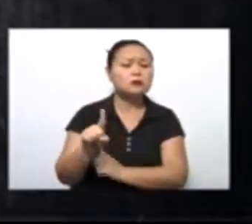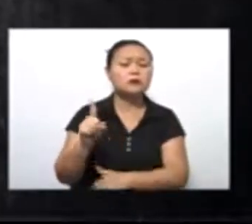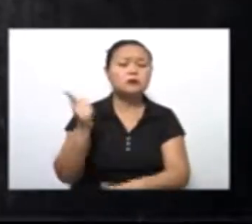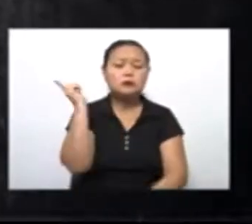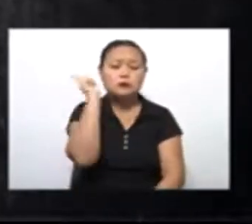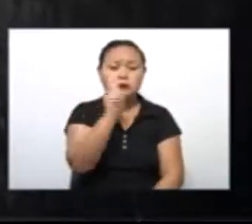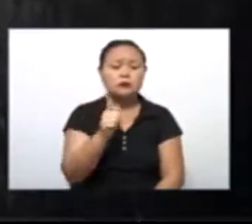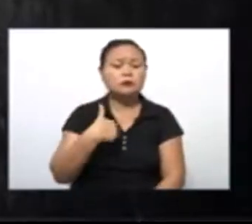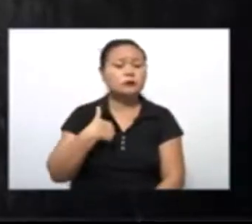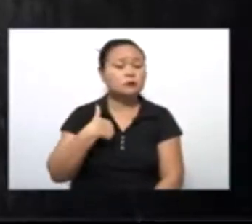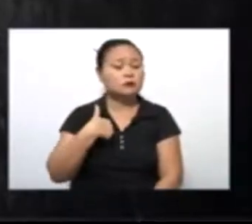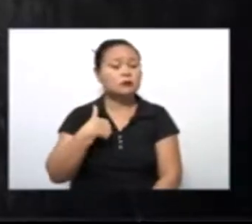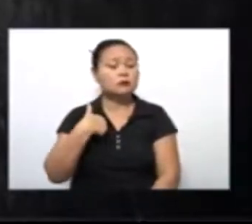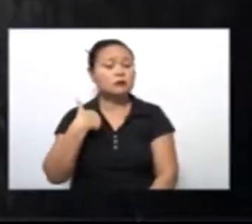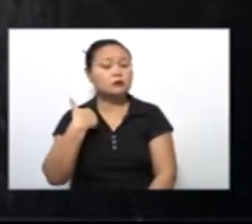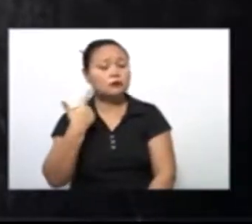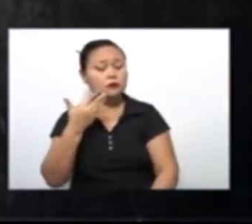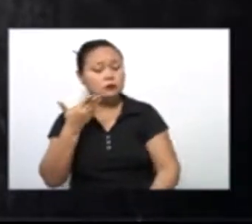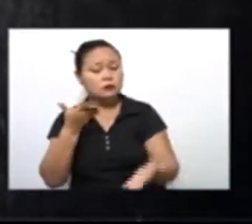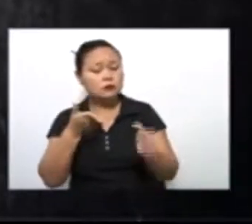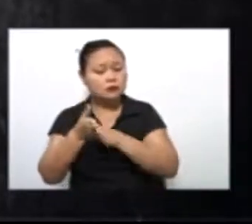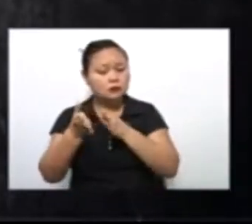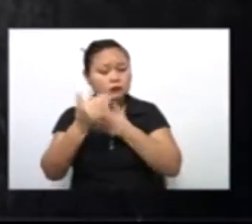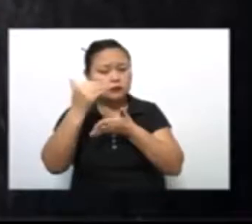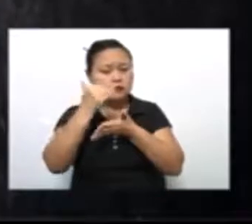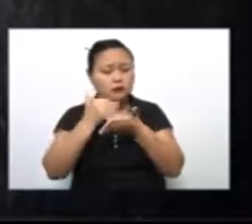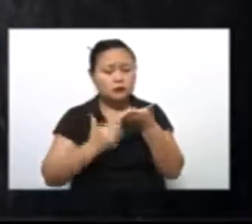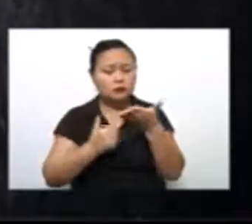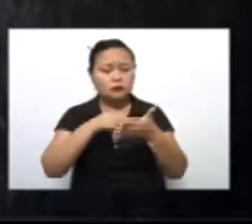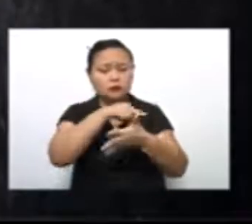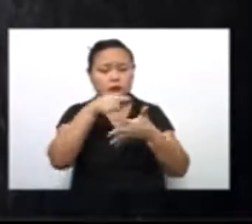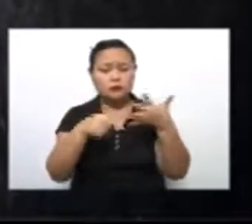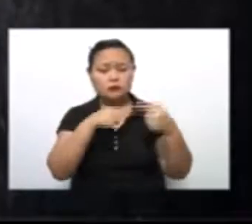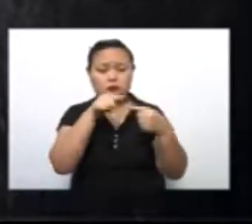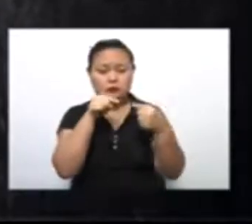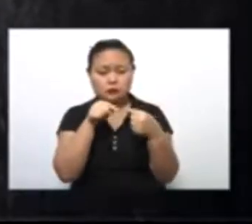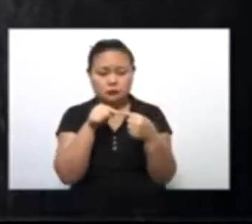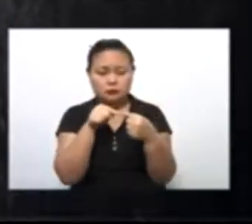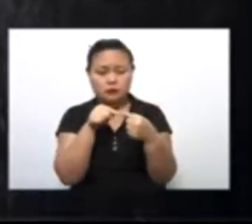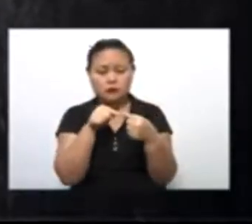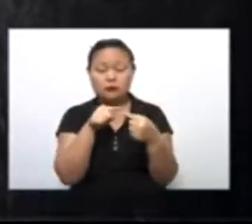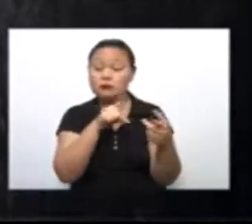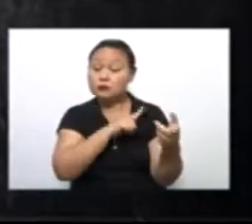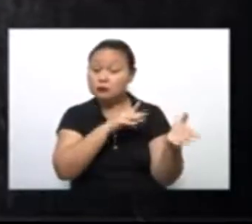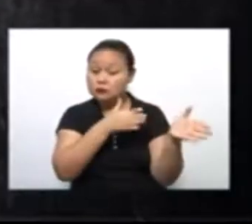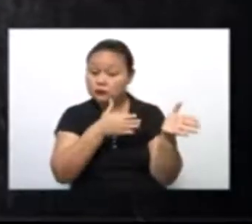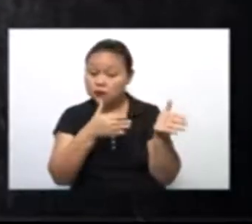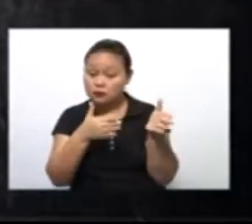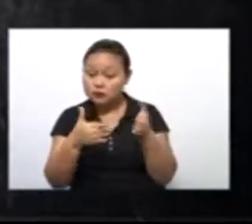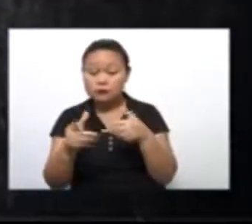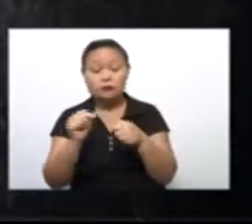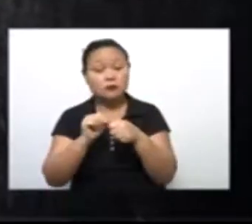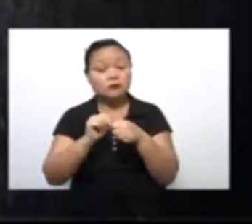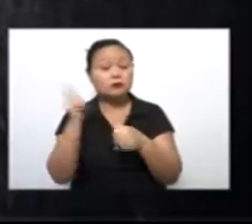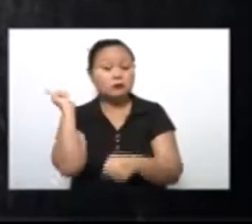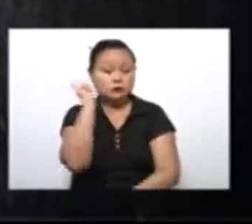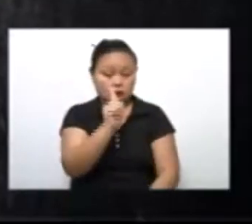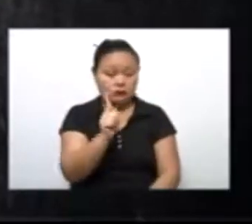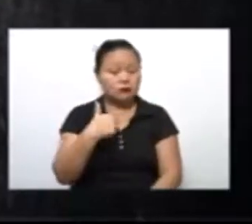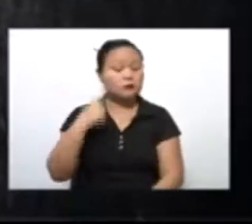dos conectivos, conjunções, é de fundamental importância para o bom desenvolvimento